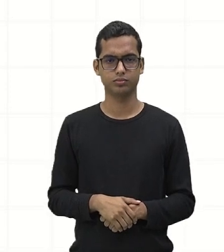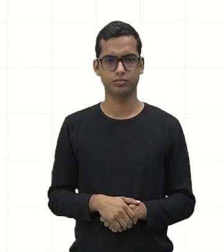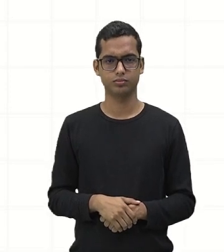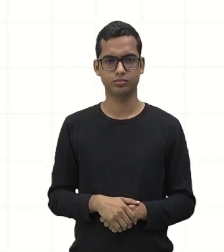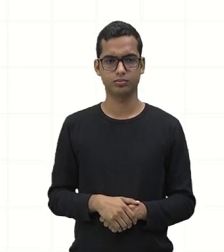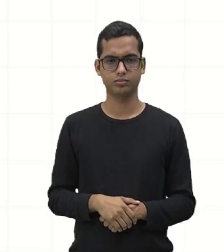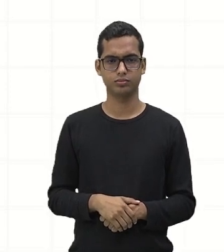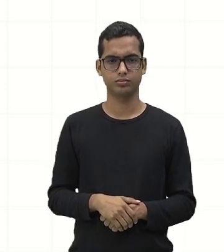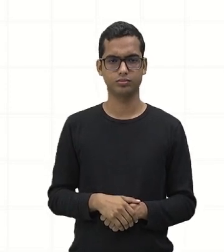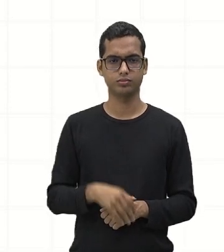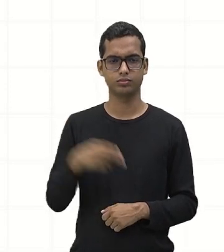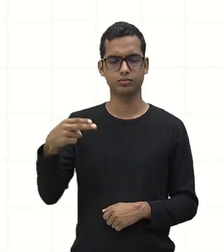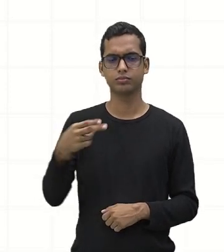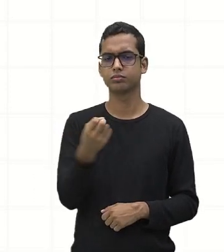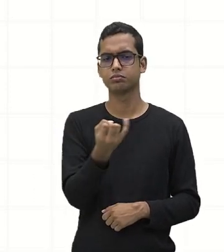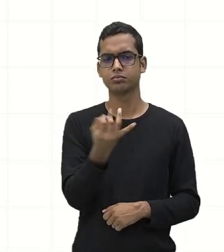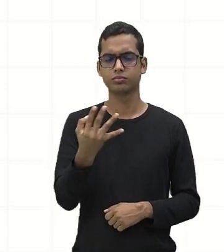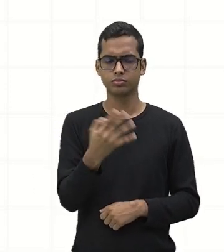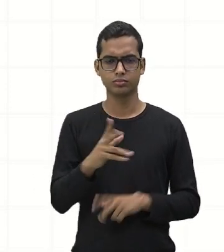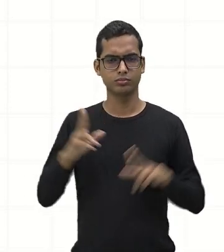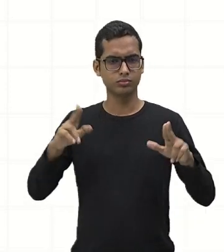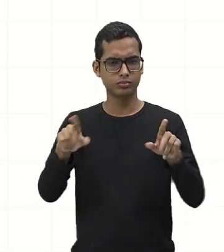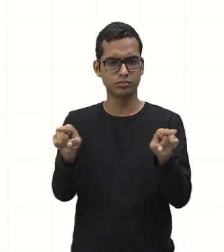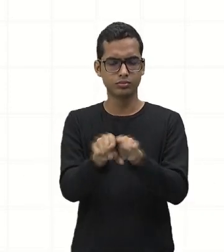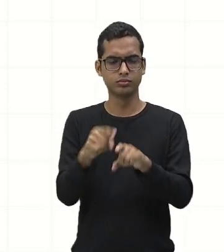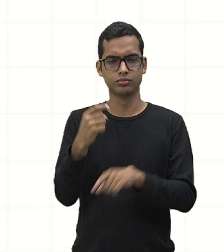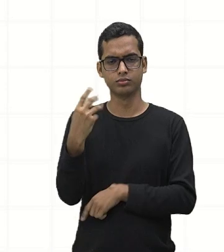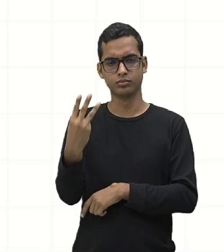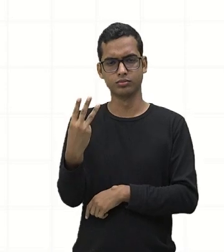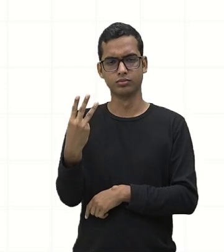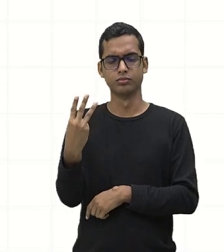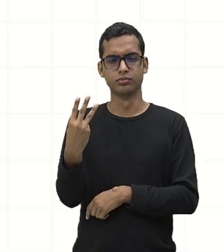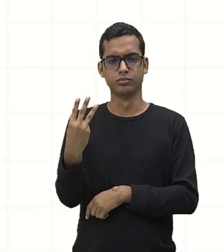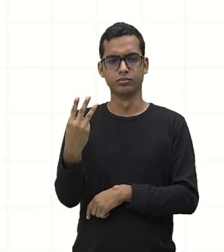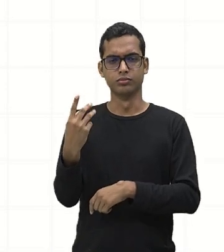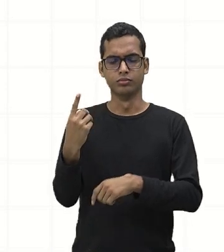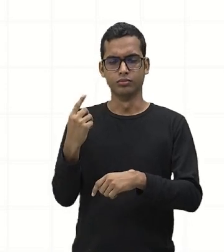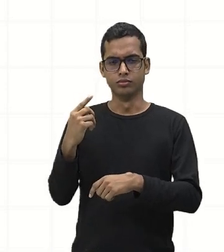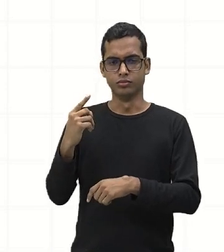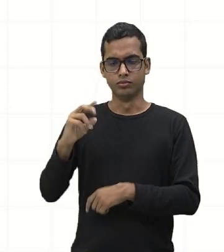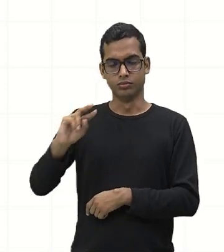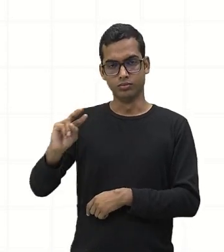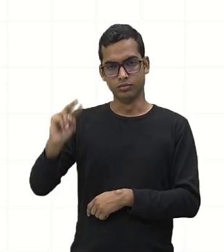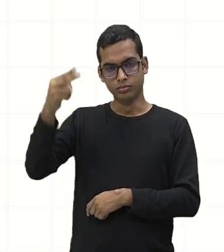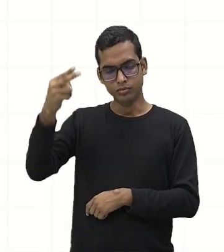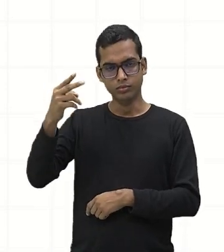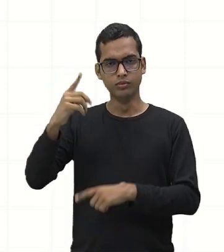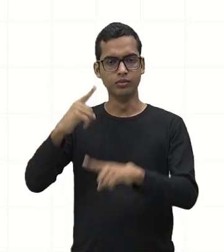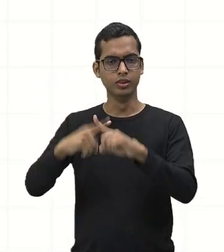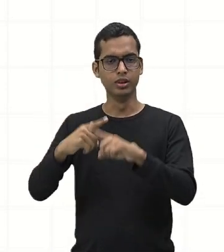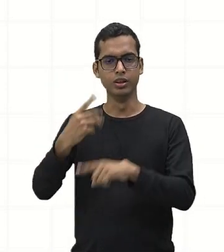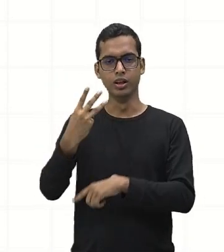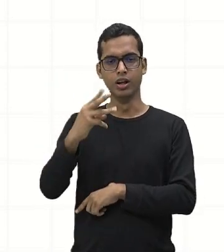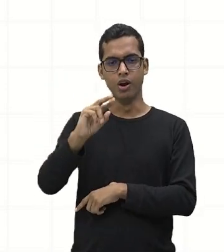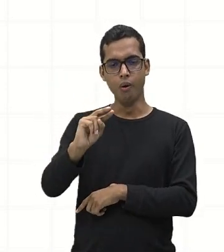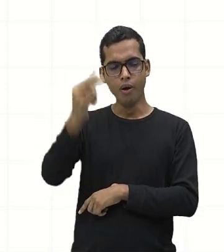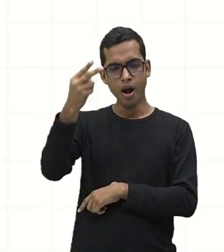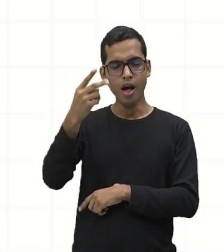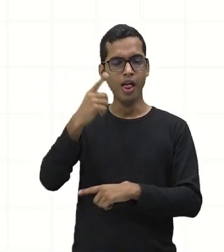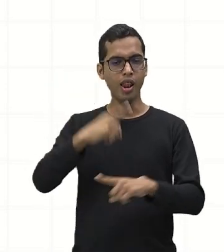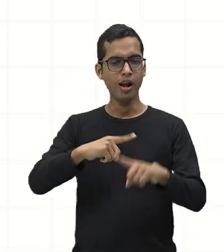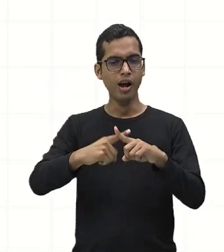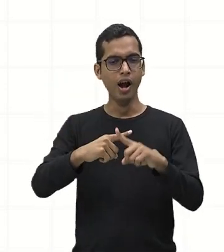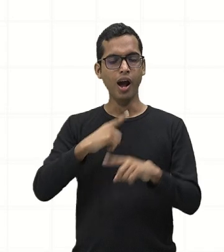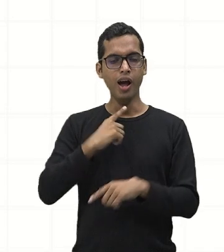ao quadrado vezes 3 ao quadrado vezes 3 ao quadrado, né? 5